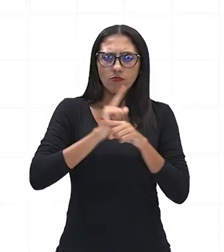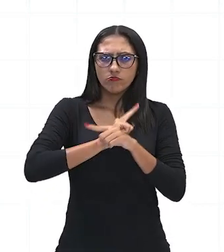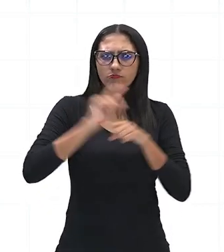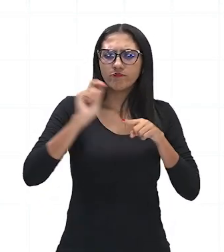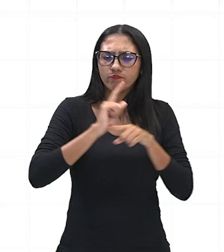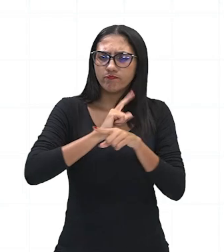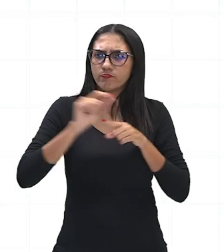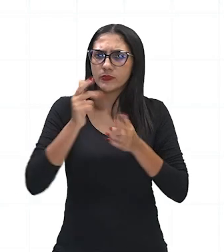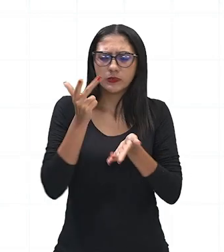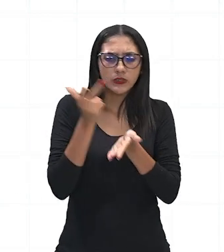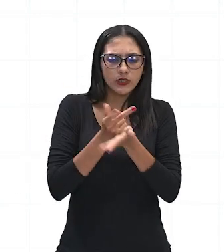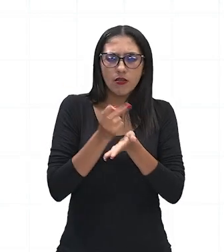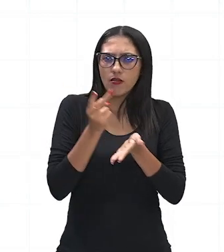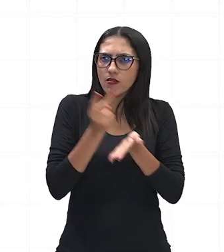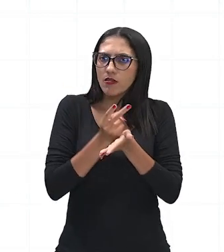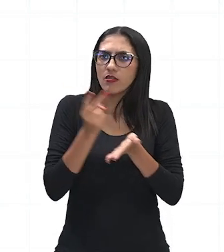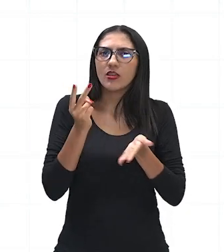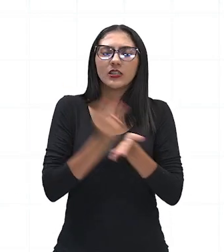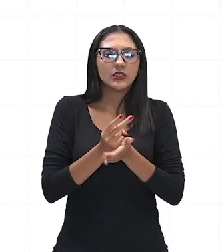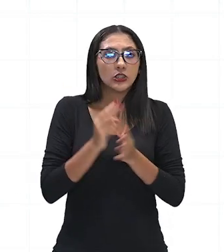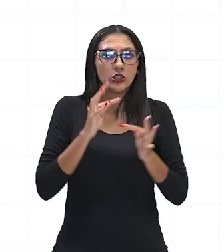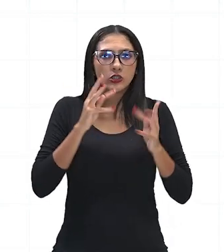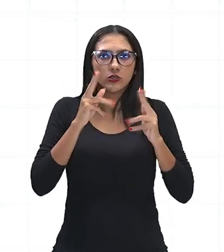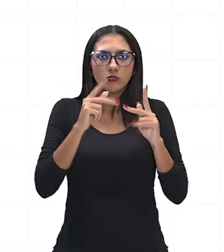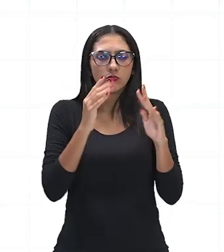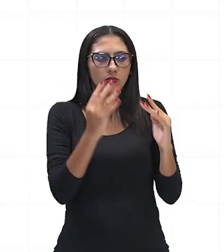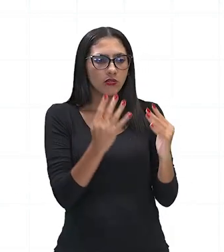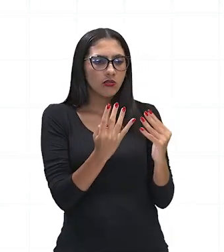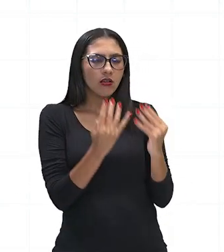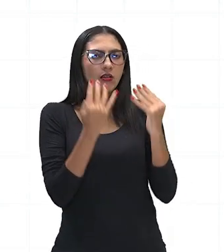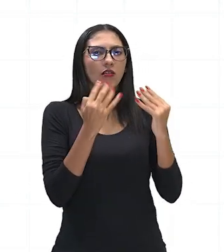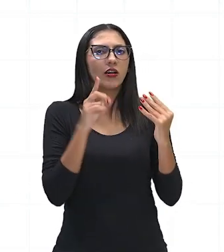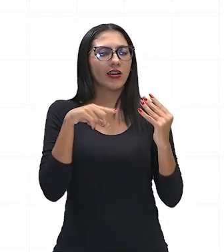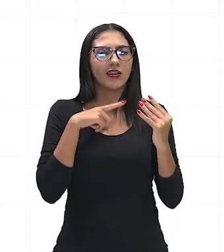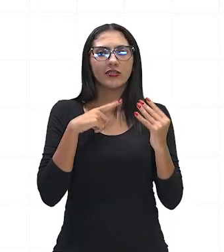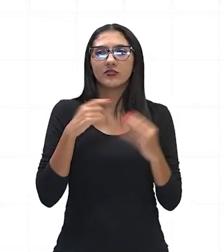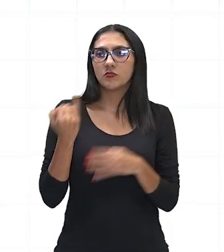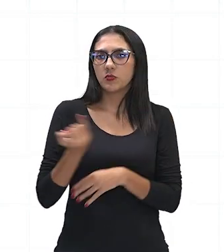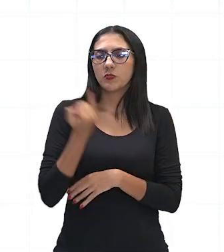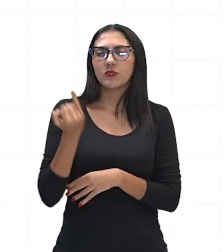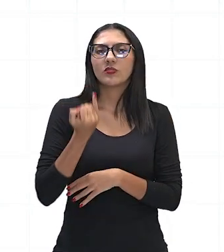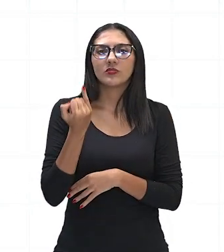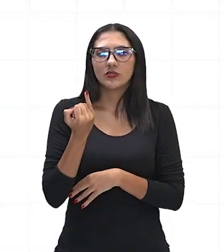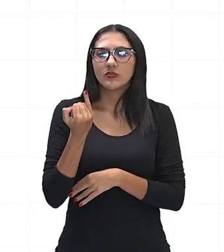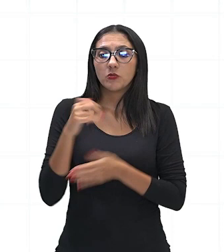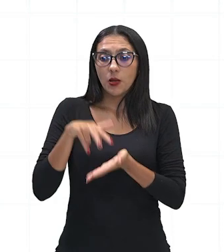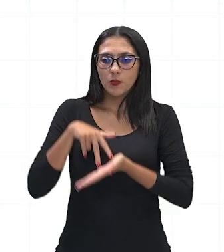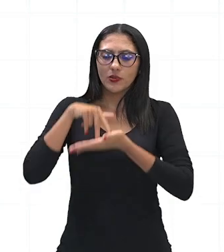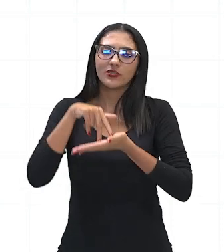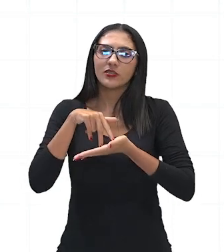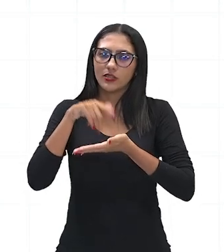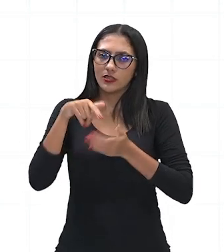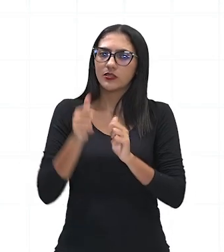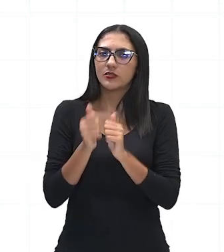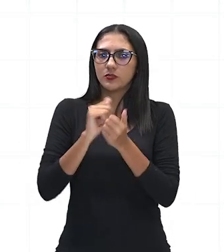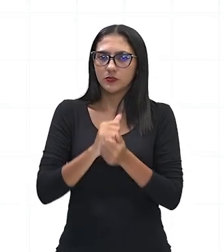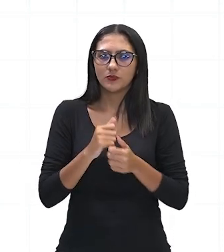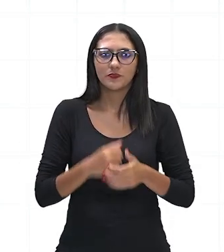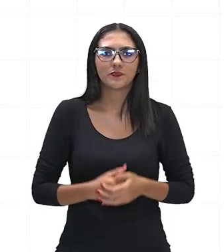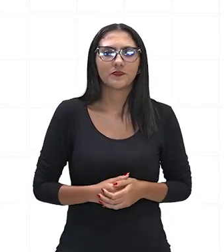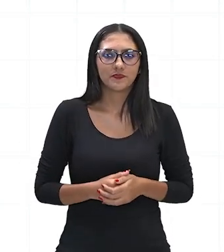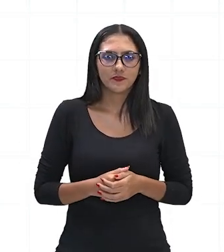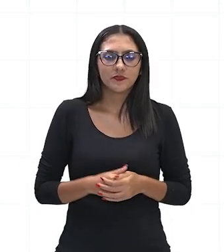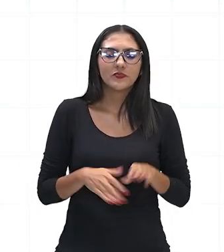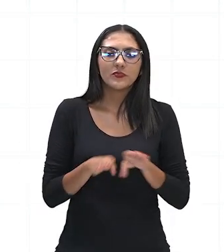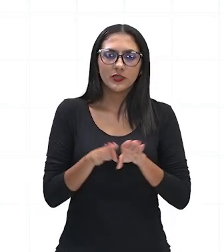seguidas, né, ganhando reconhecimento e tornando-se o pai do Muay Thai. Ok? Temos outra figura também, que é o rei Pra